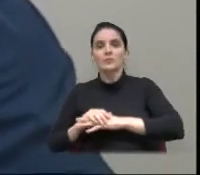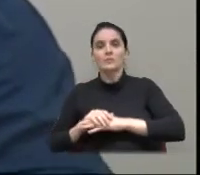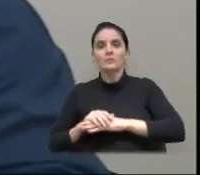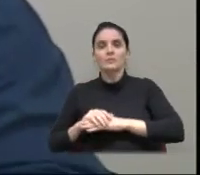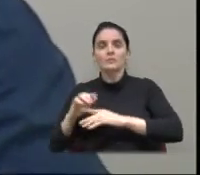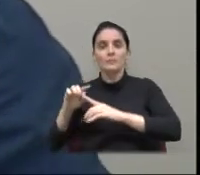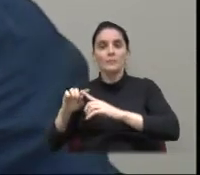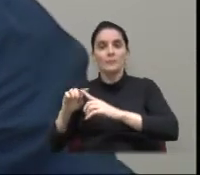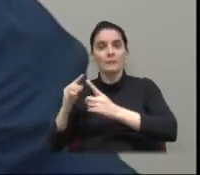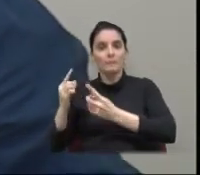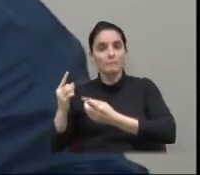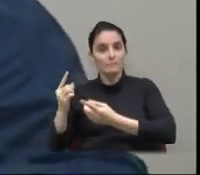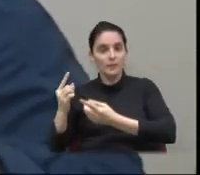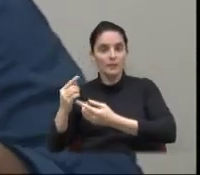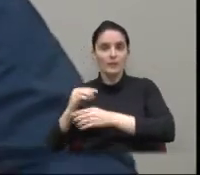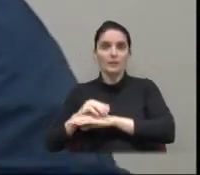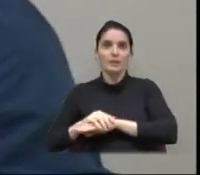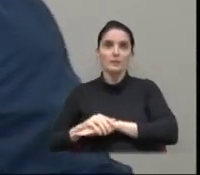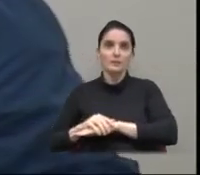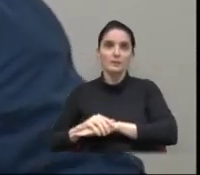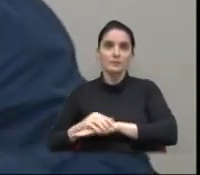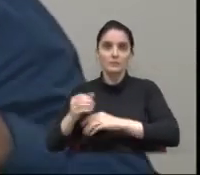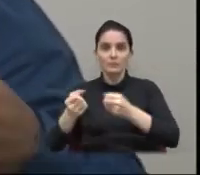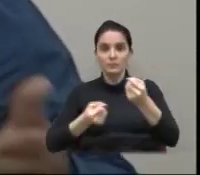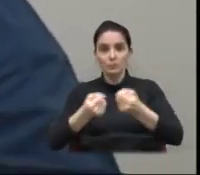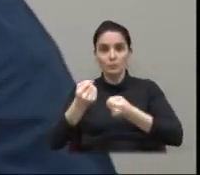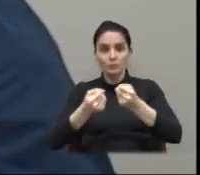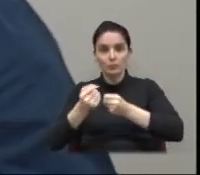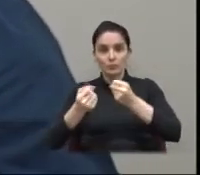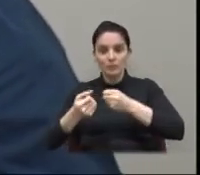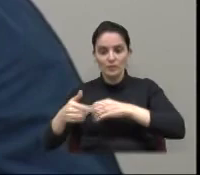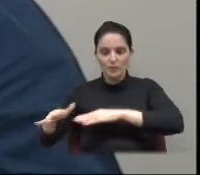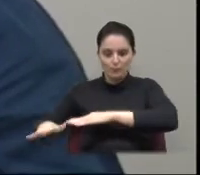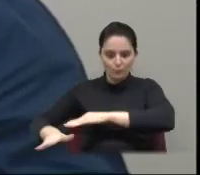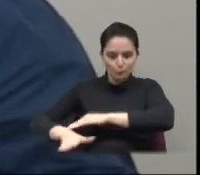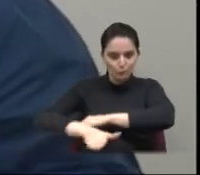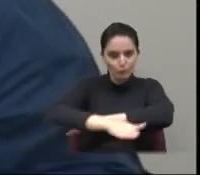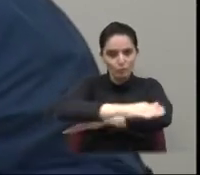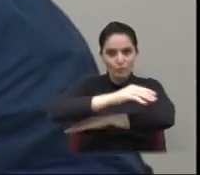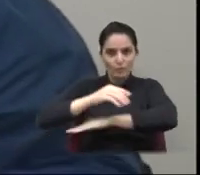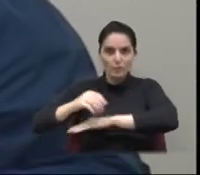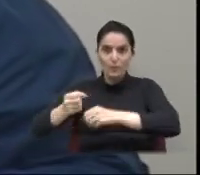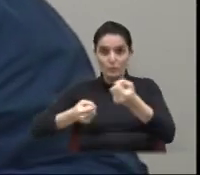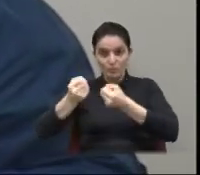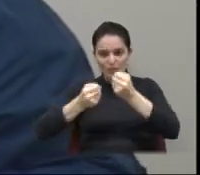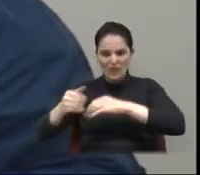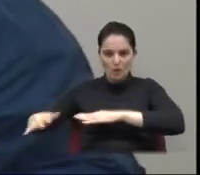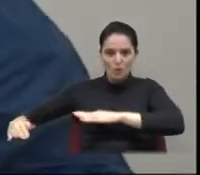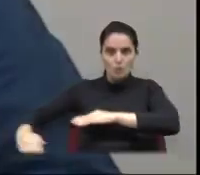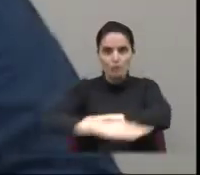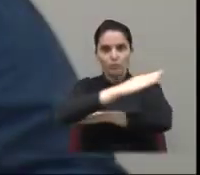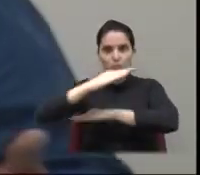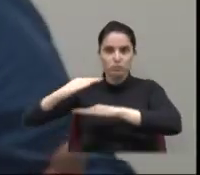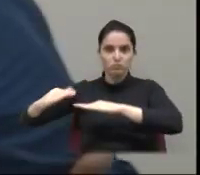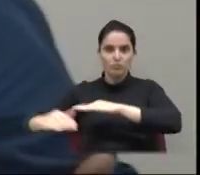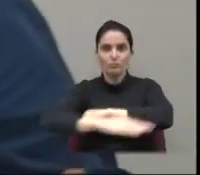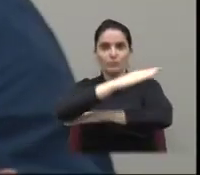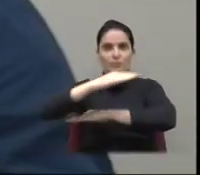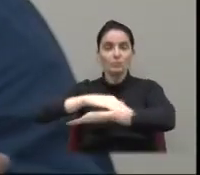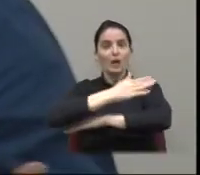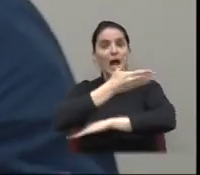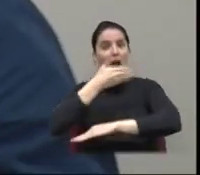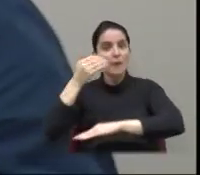acabou ocasionando de os carros passar com maior velocidade. Então, estou pedindo ao Executivo, que eu acho que